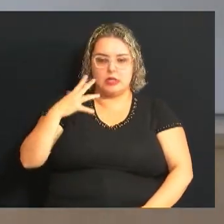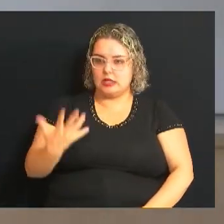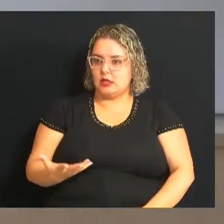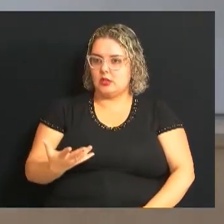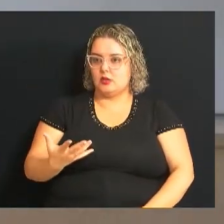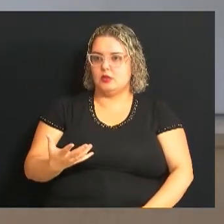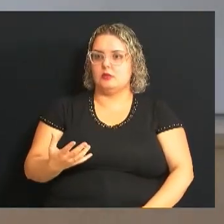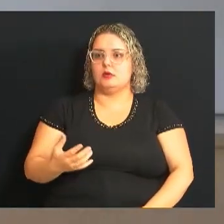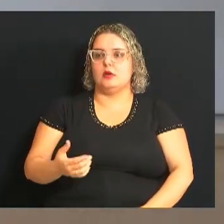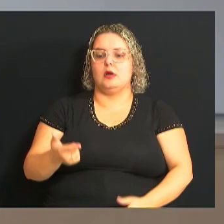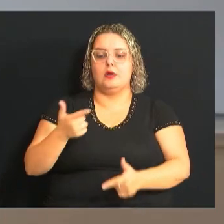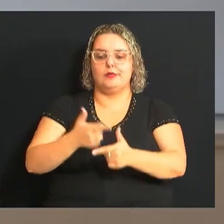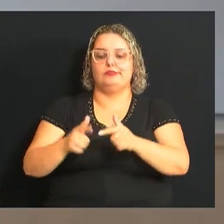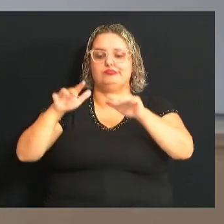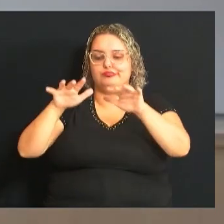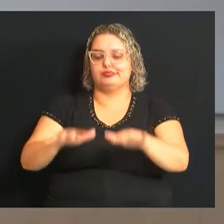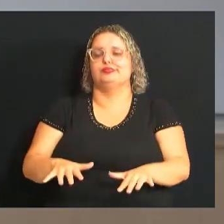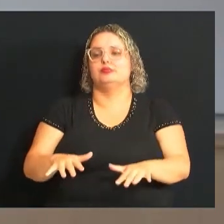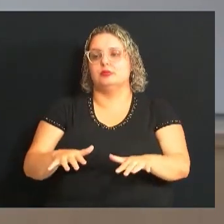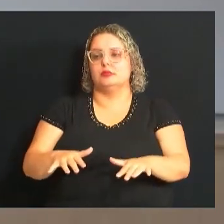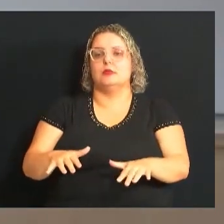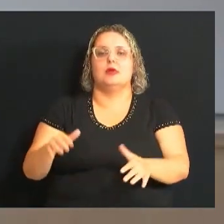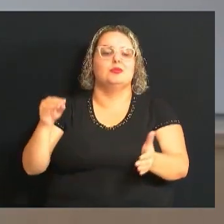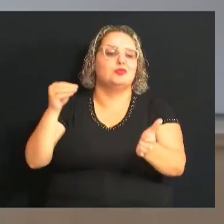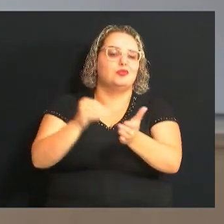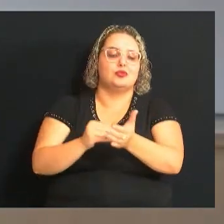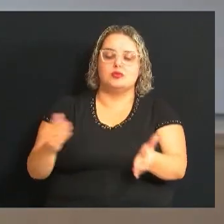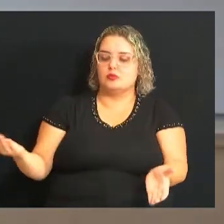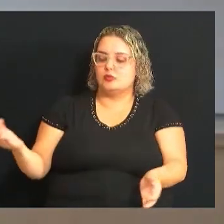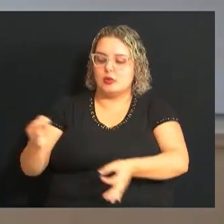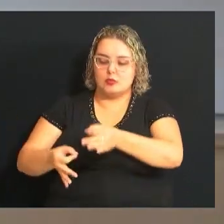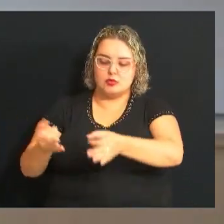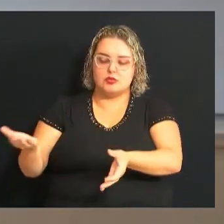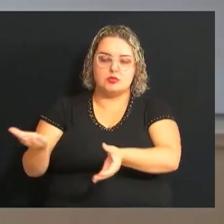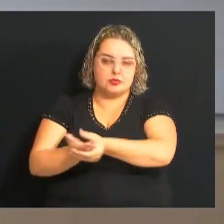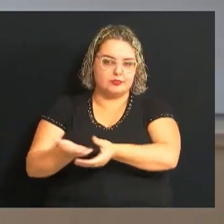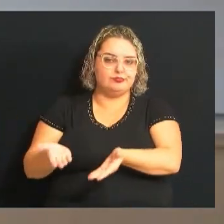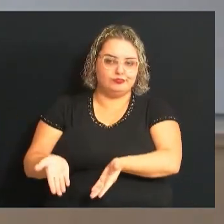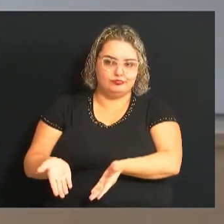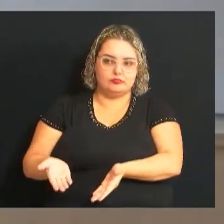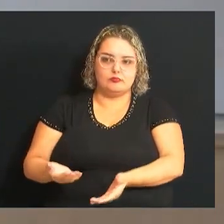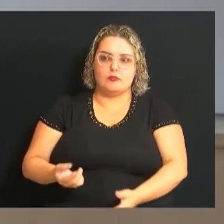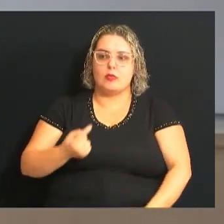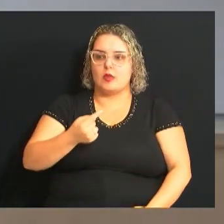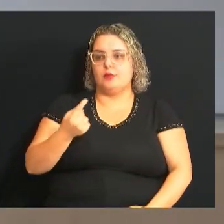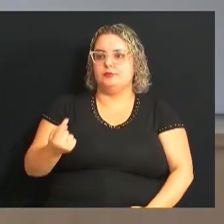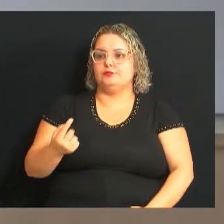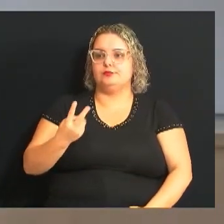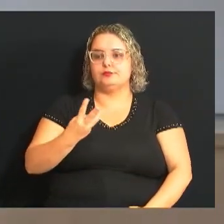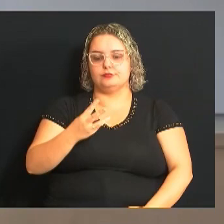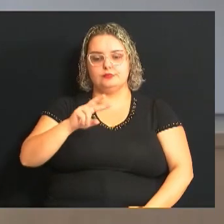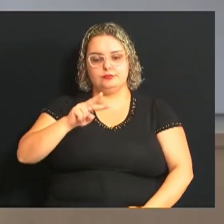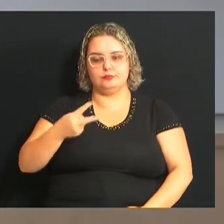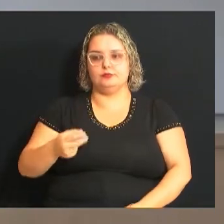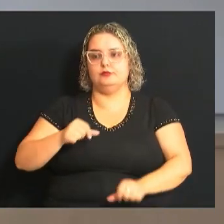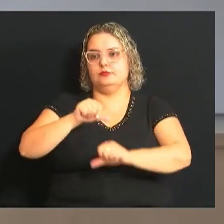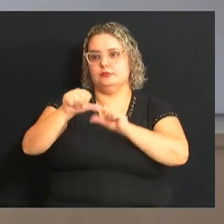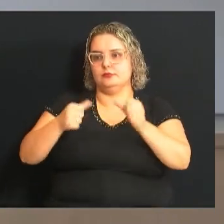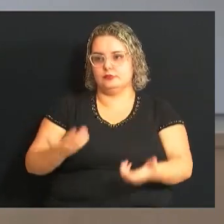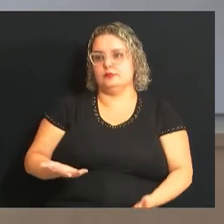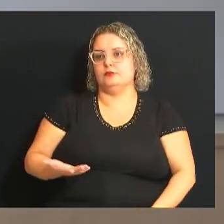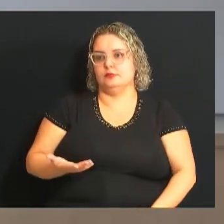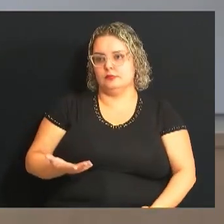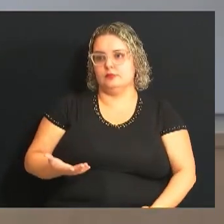em última instância, vão para o judiciário. Então, a cada 3 vezes que você pede para trocar um final de semana, a outra pessoa não